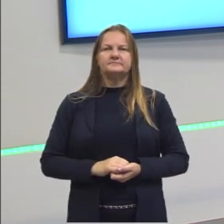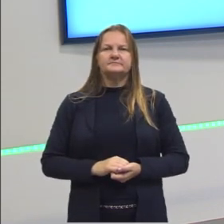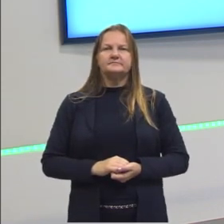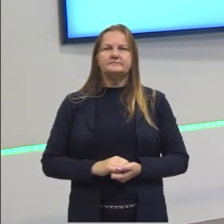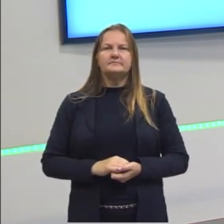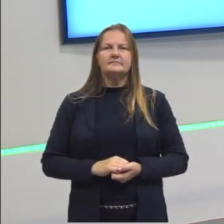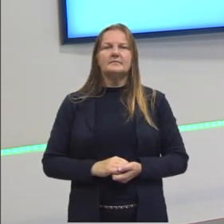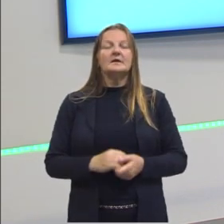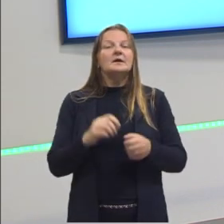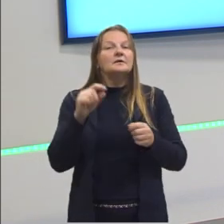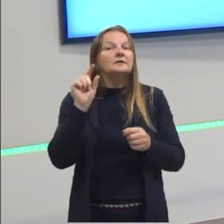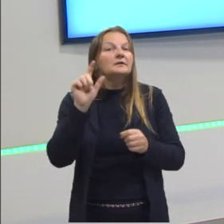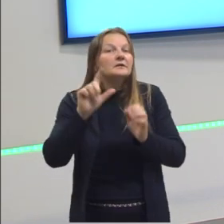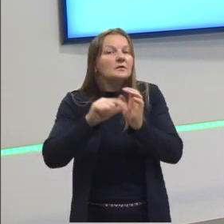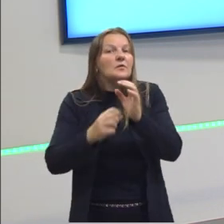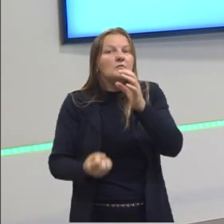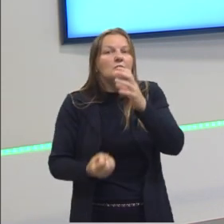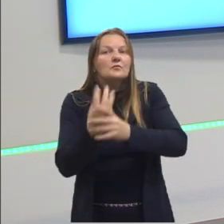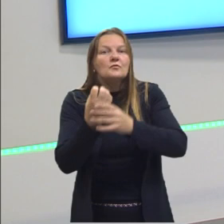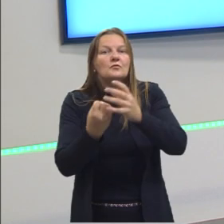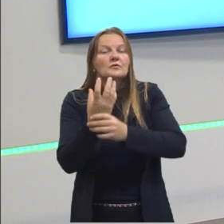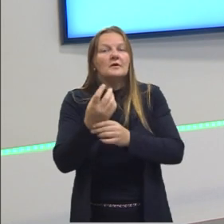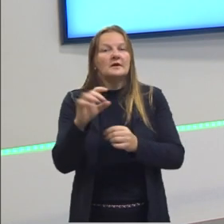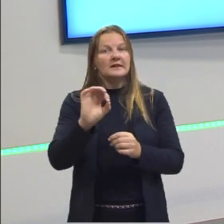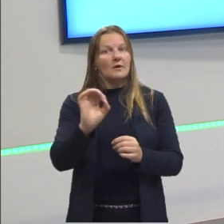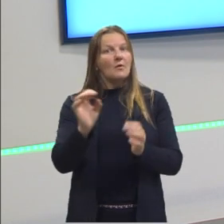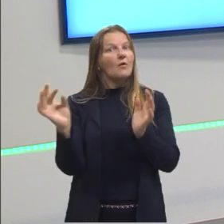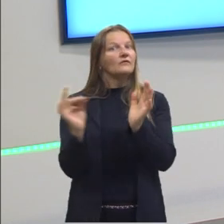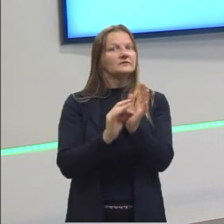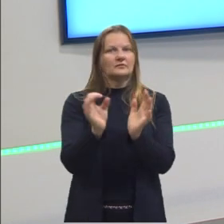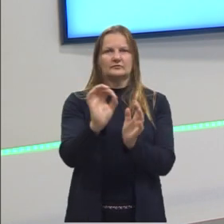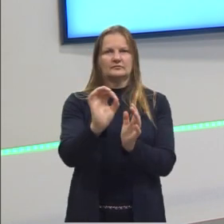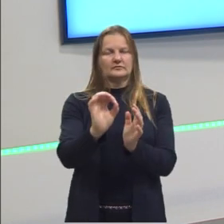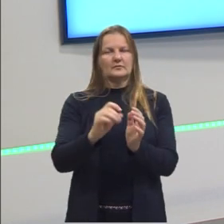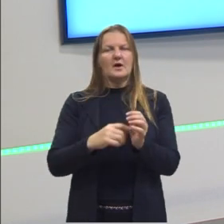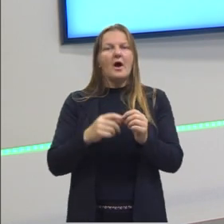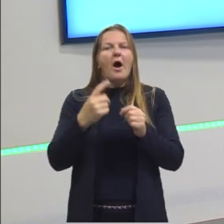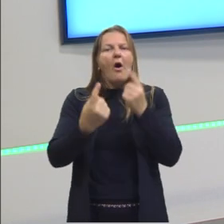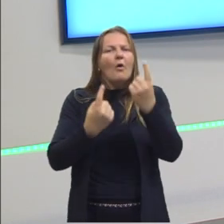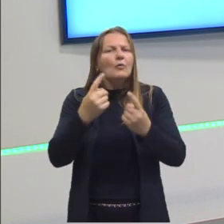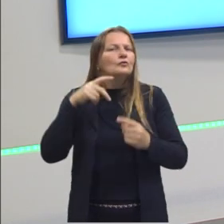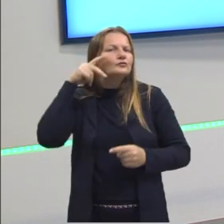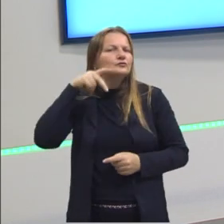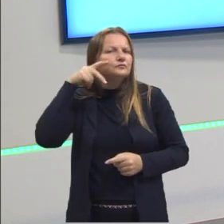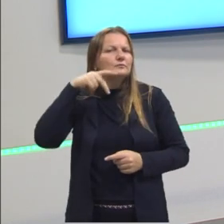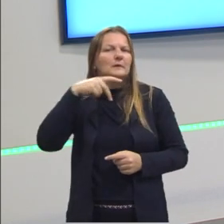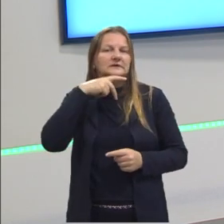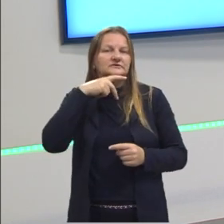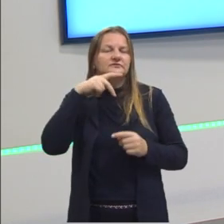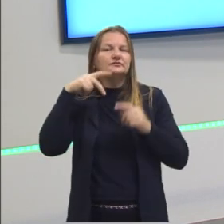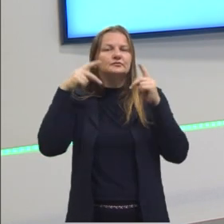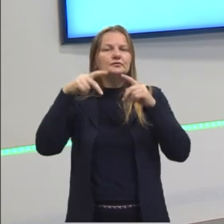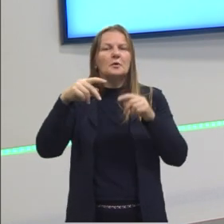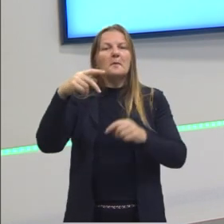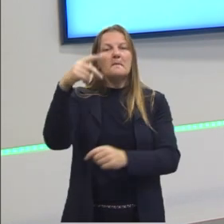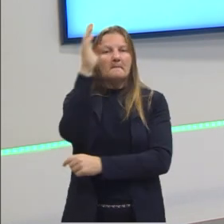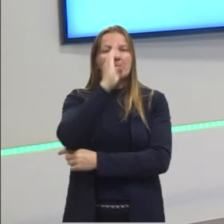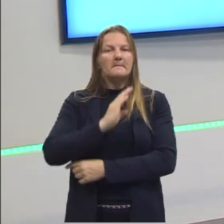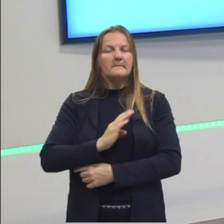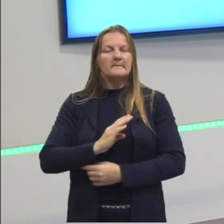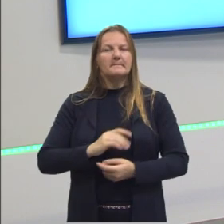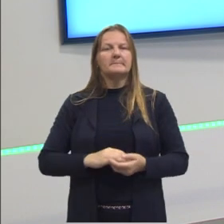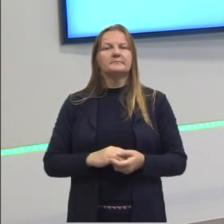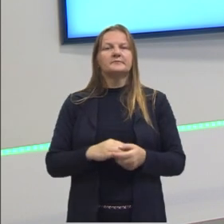então surge de uma forma não oficial no Brasil Começam a surgir alguns partidos cliente hoje em dia chamam de parte dos brasileiros